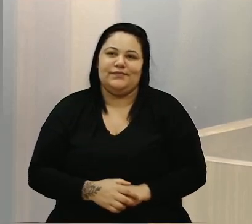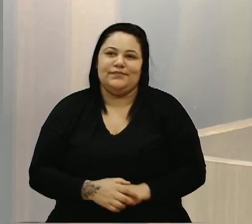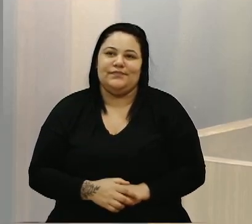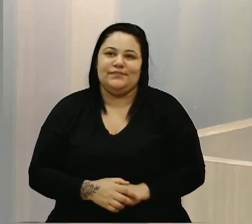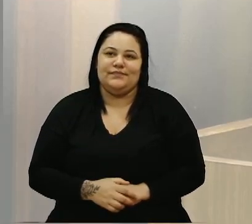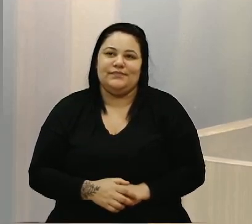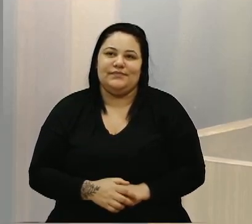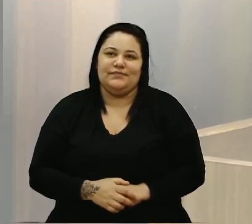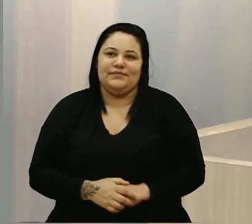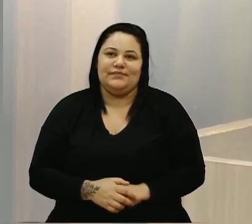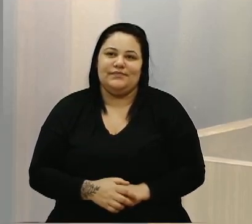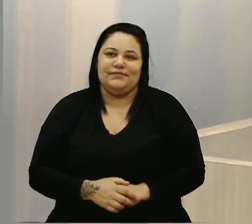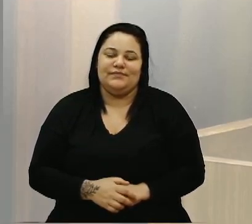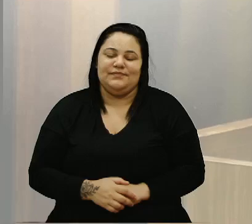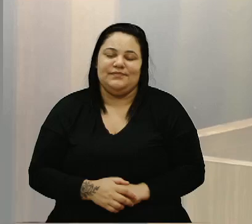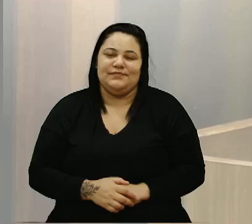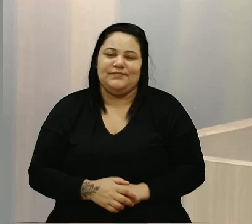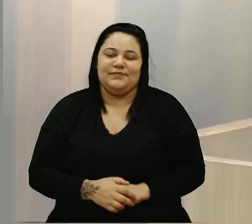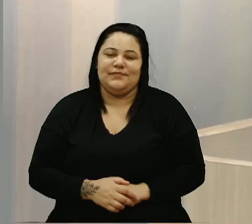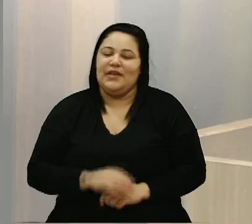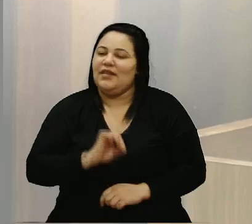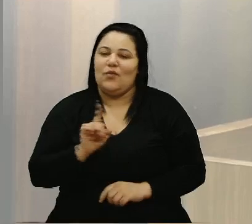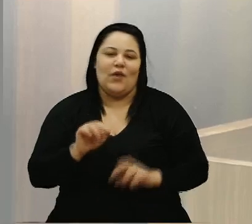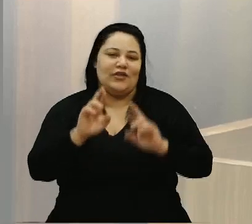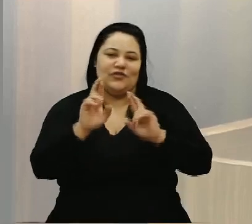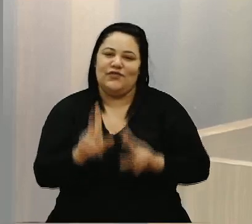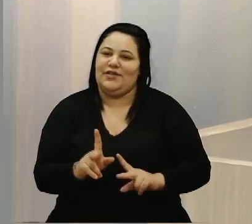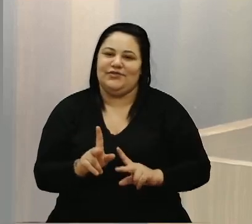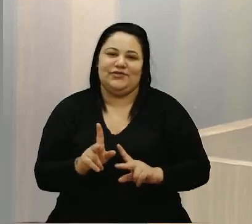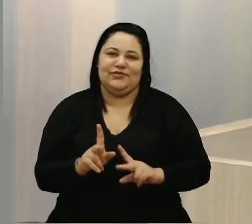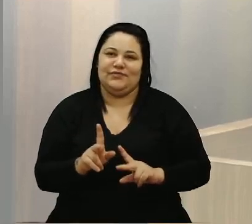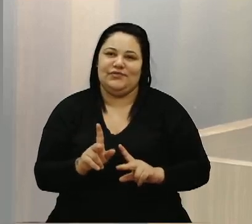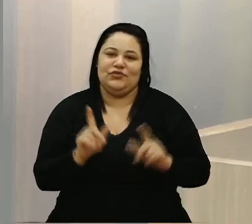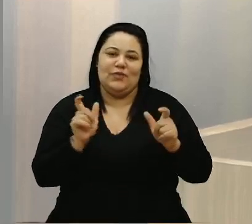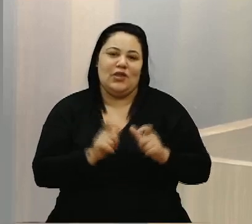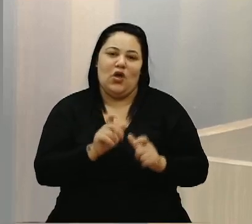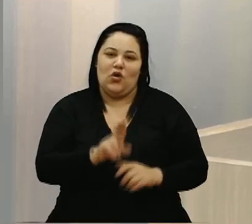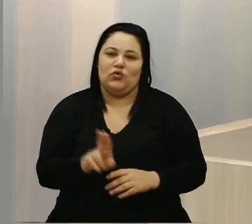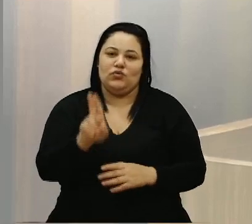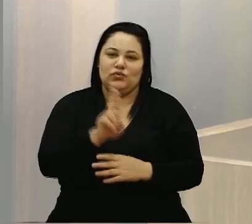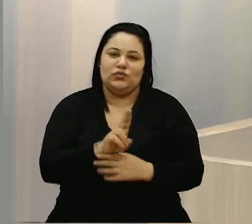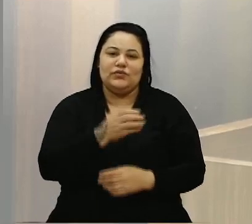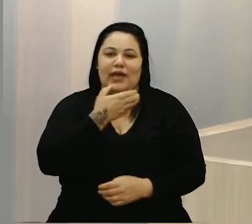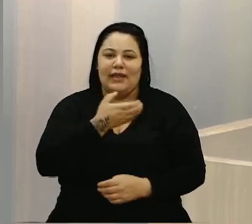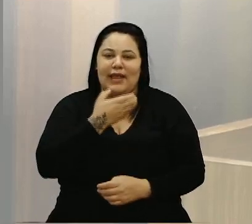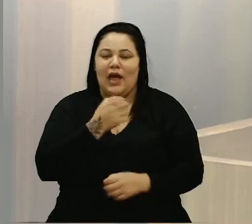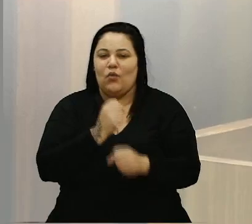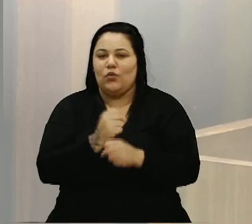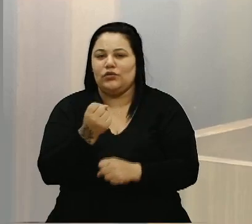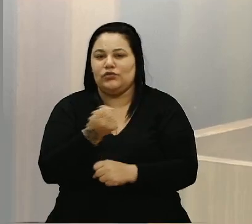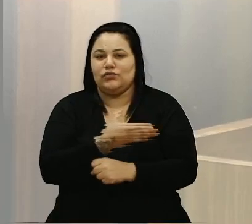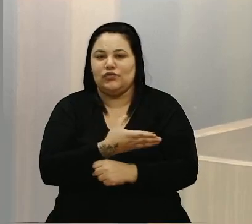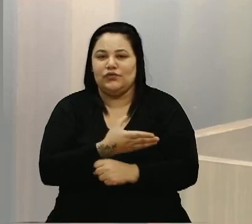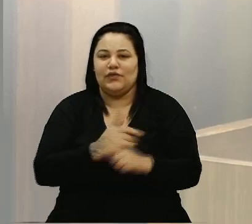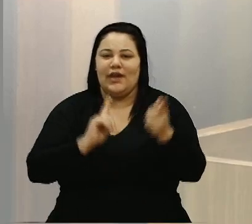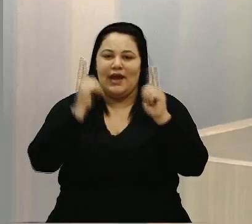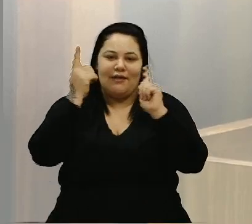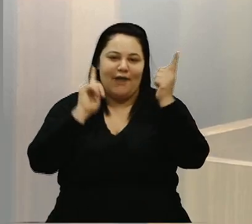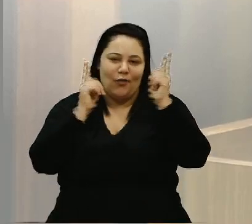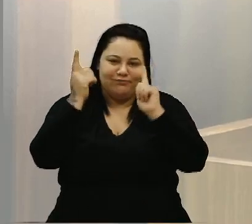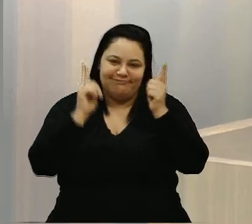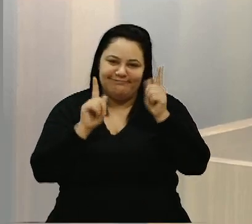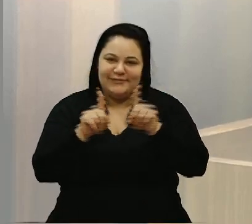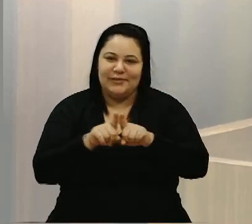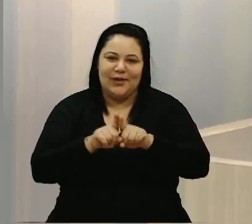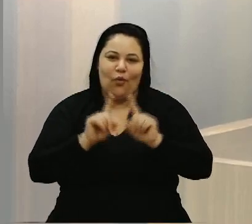disso, nem mesmo em épocas de menor ocupação, como Natal, Ano Novo e Carnaval. Então,